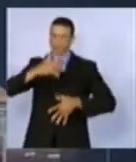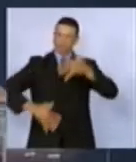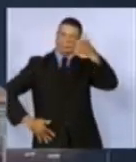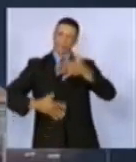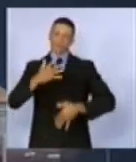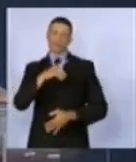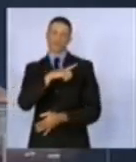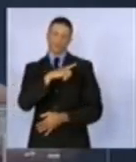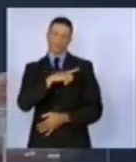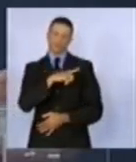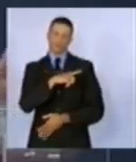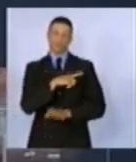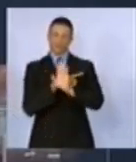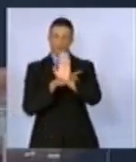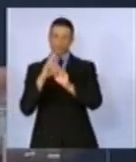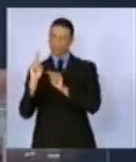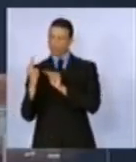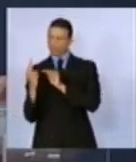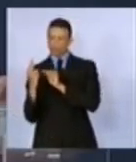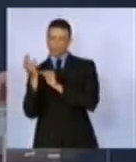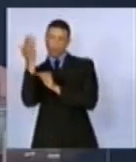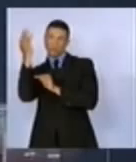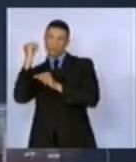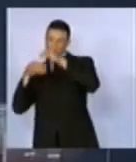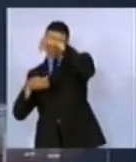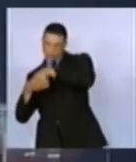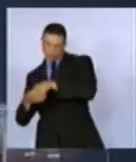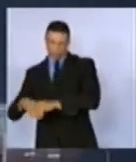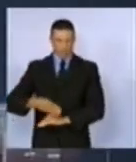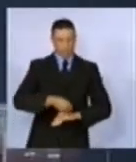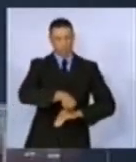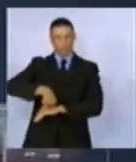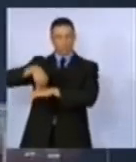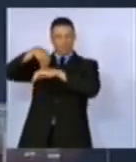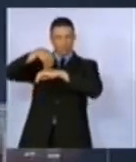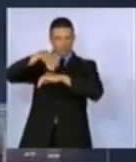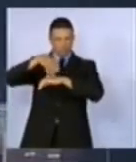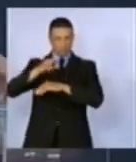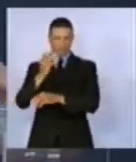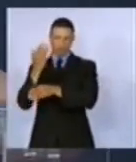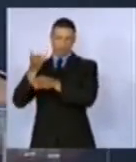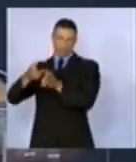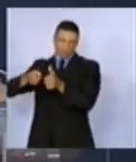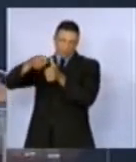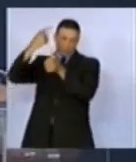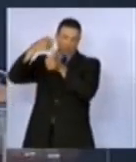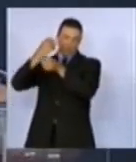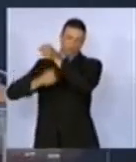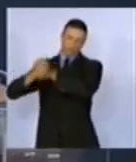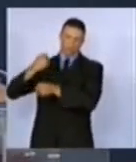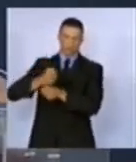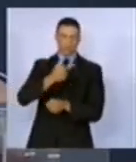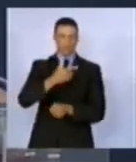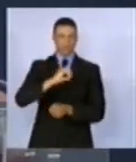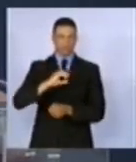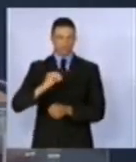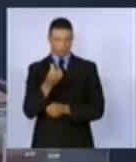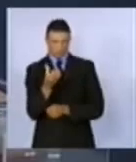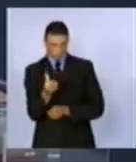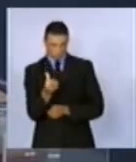dentro do meu histórico eu gostaria de dizer o seguinte primeiro em 2006 a lei estadual